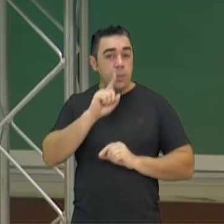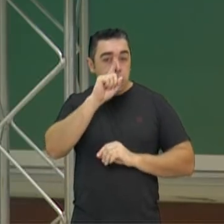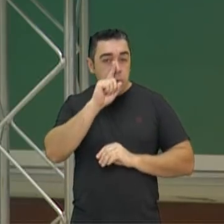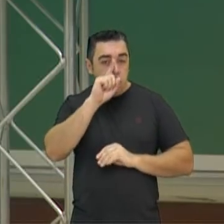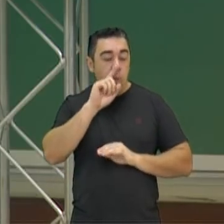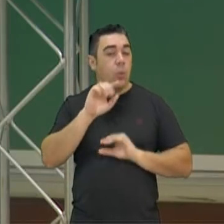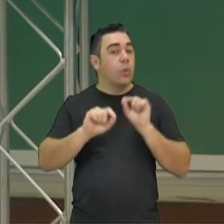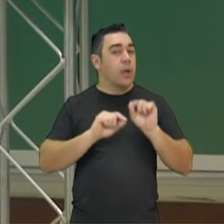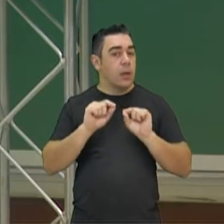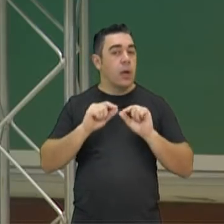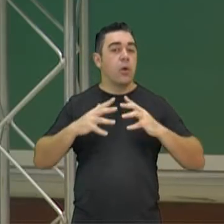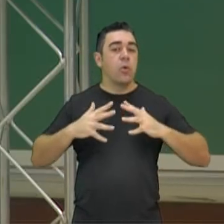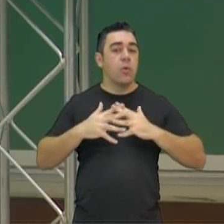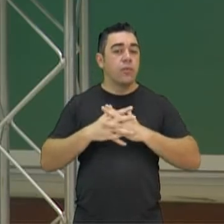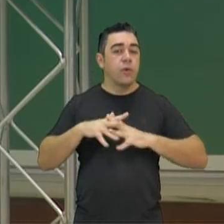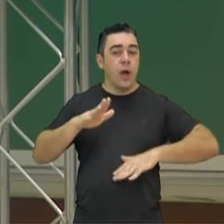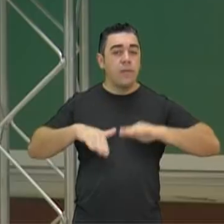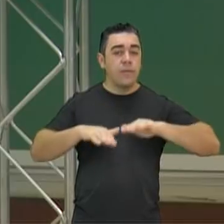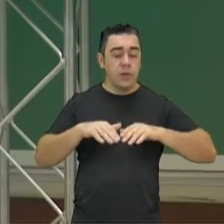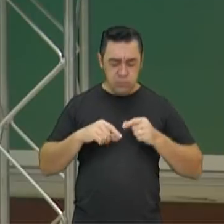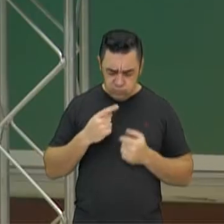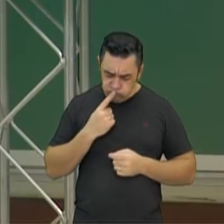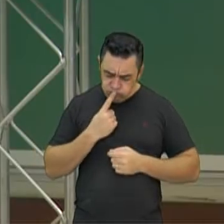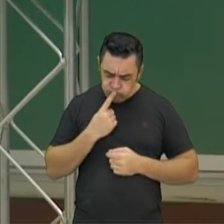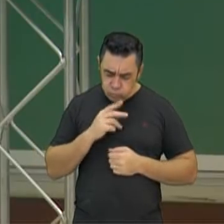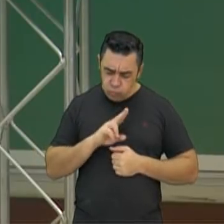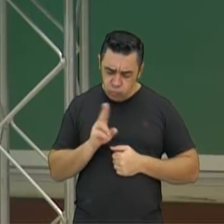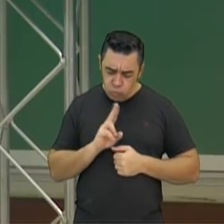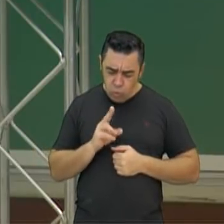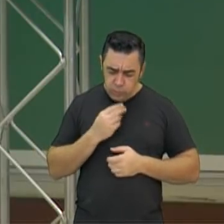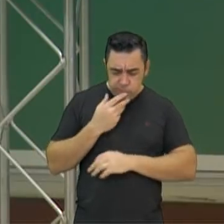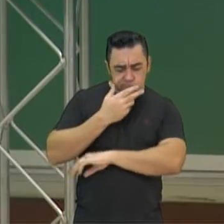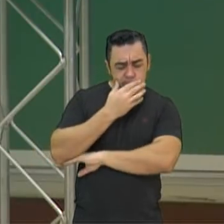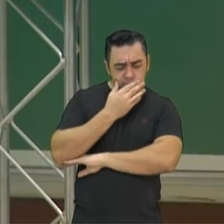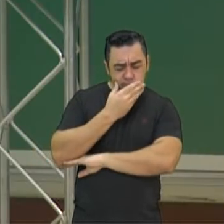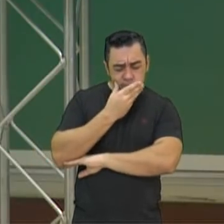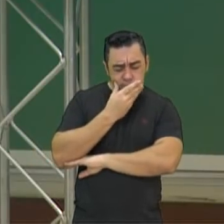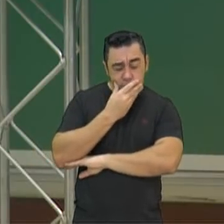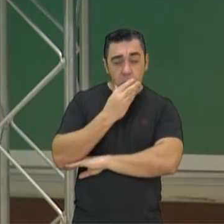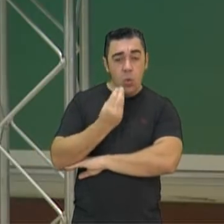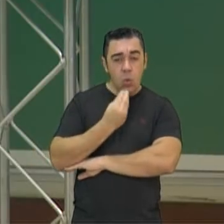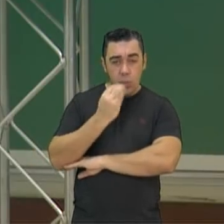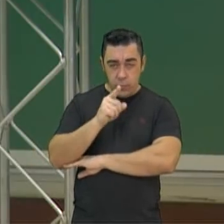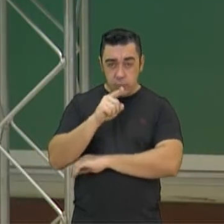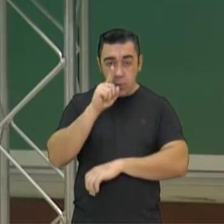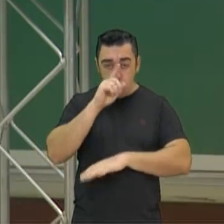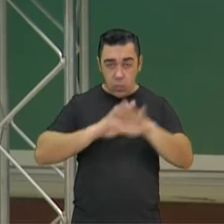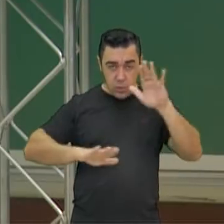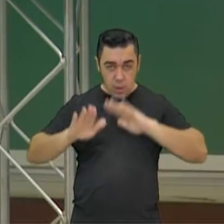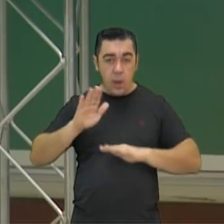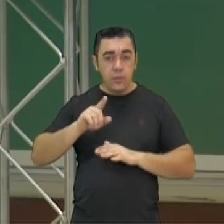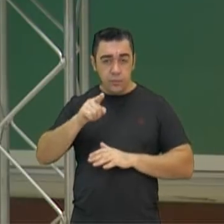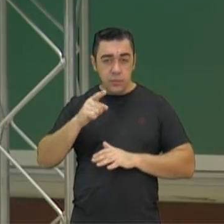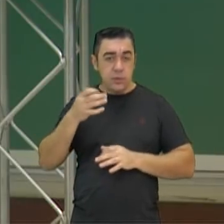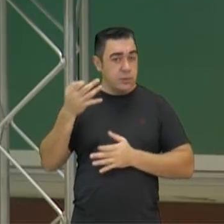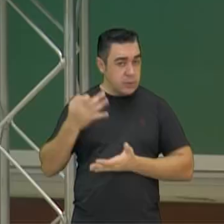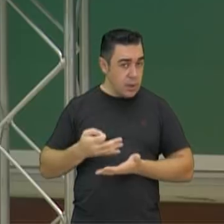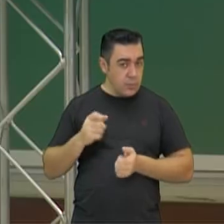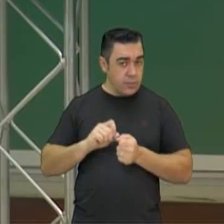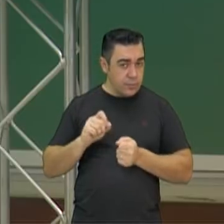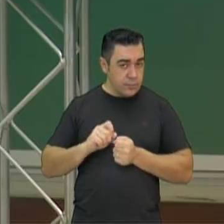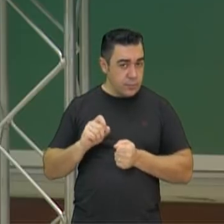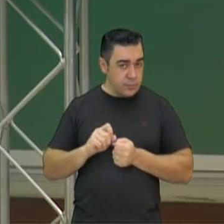se confundir. Me confundi naquela jogada, estou olhando ao contrário, então tem que cuidar para você não errar